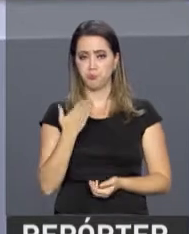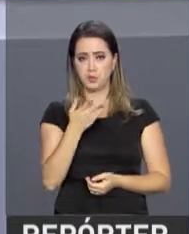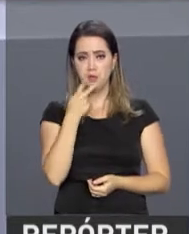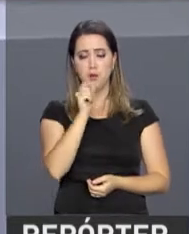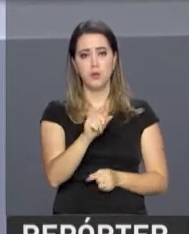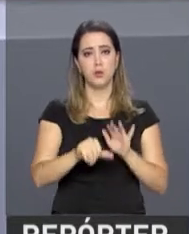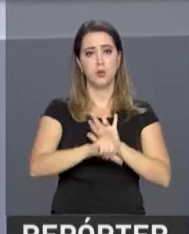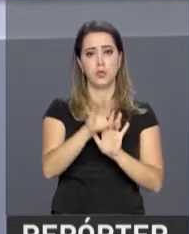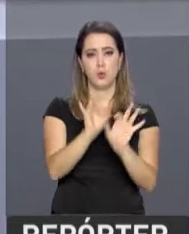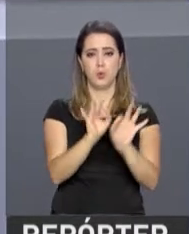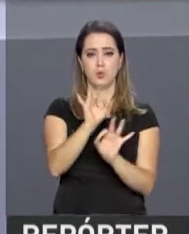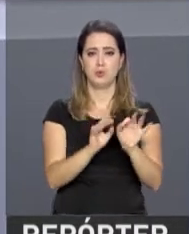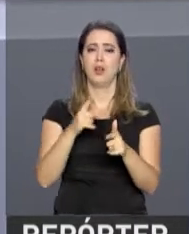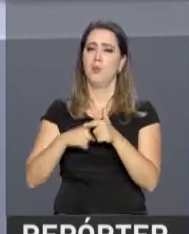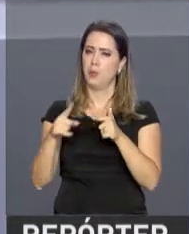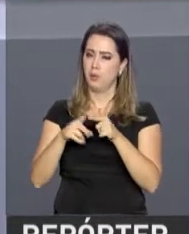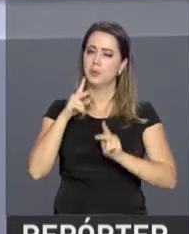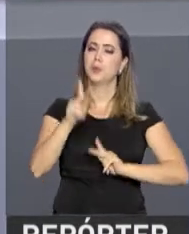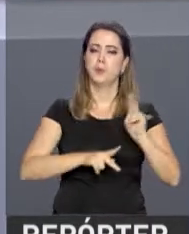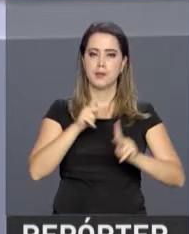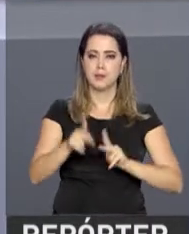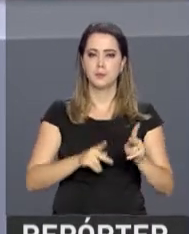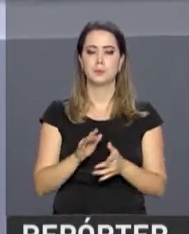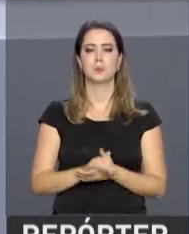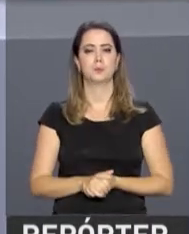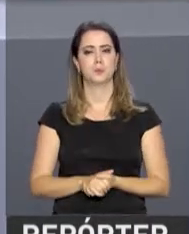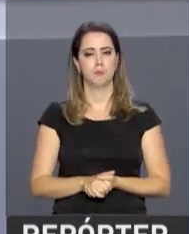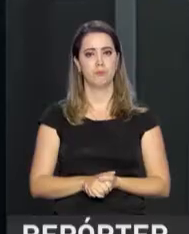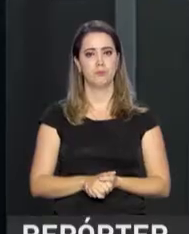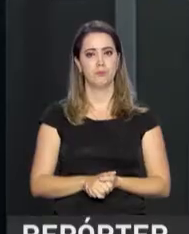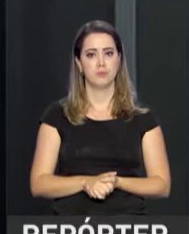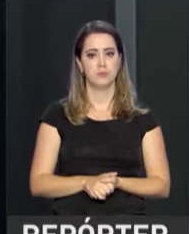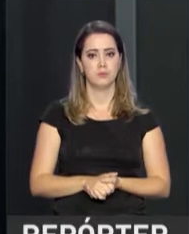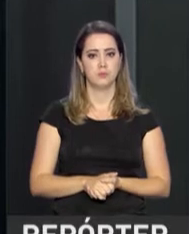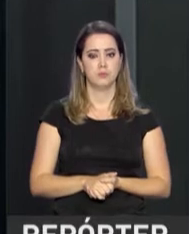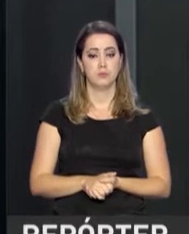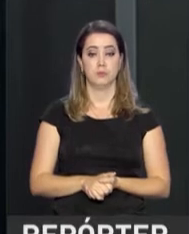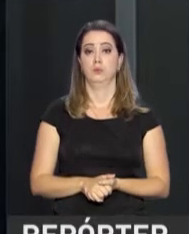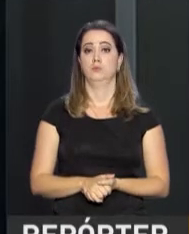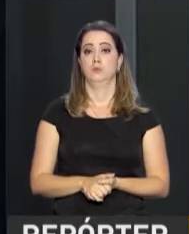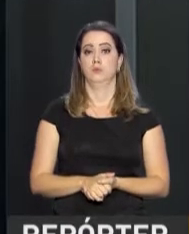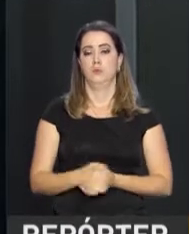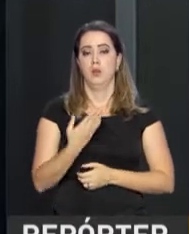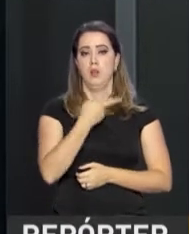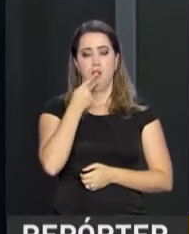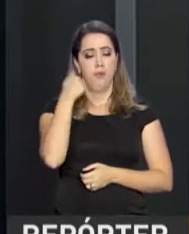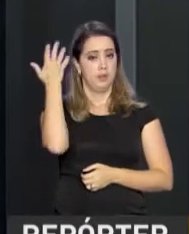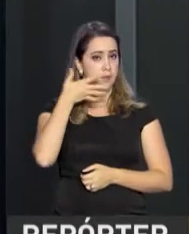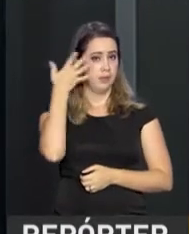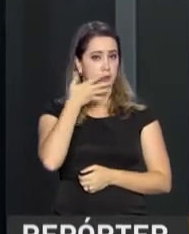deixa a população refém e ameaça à democracia este ministério não tem volta